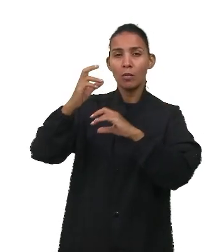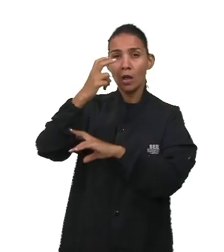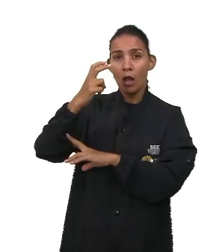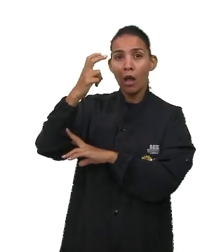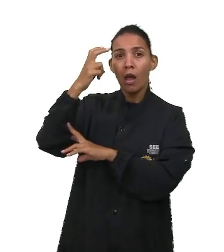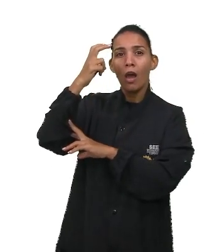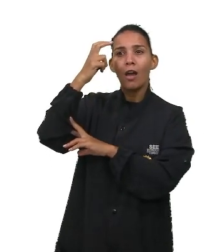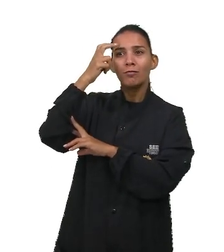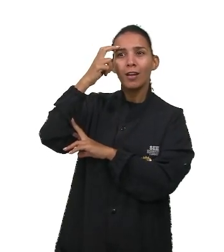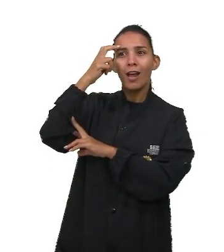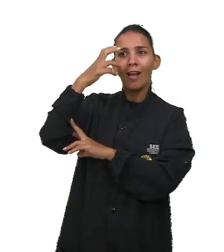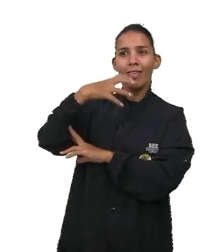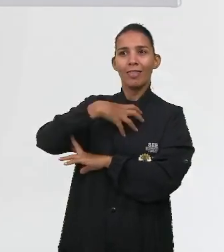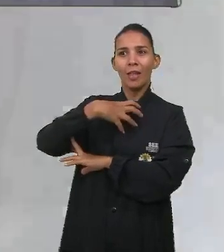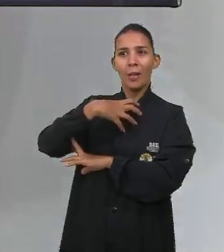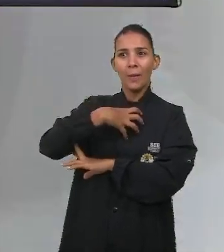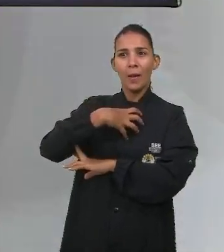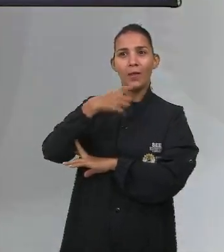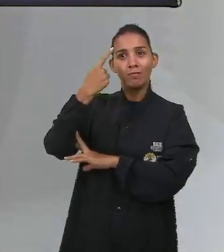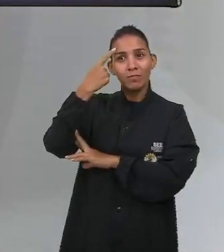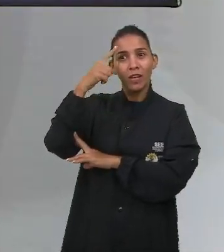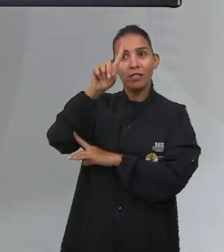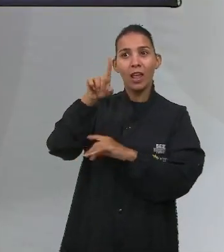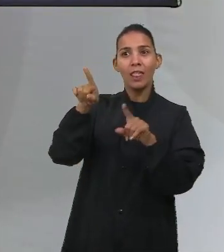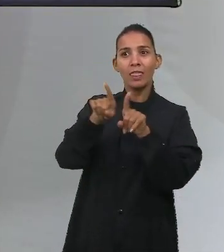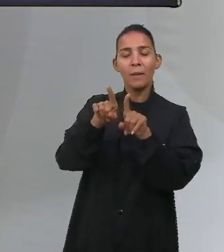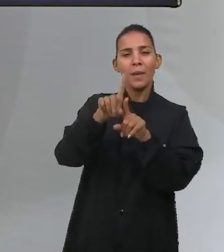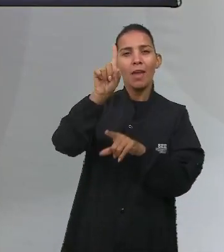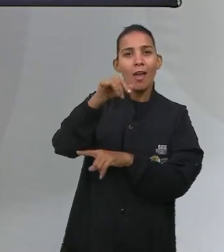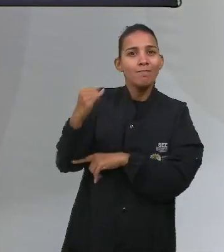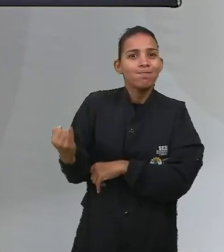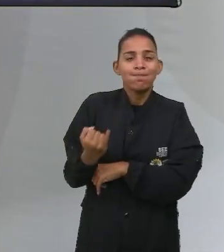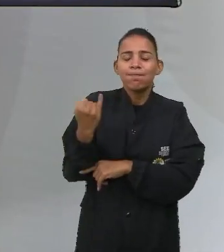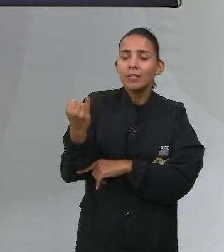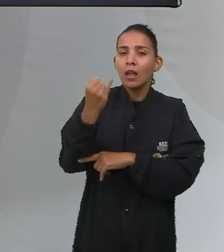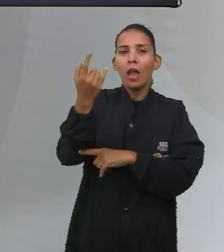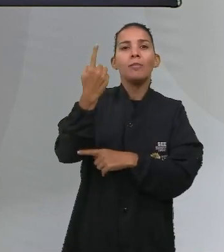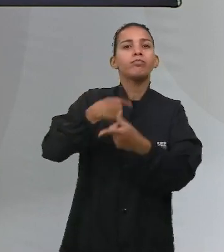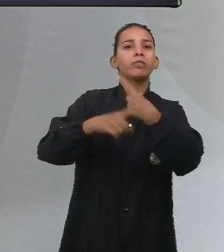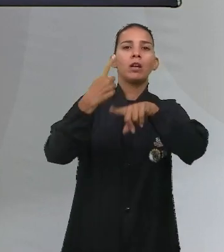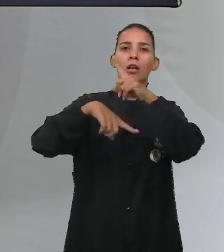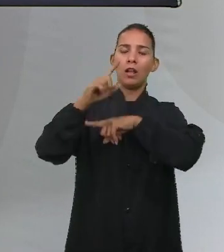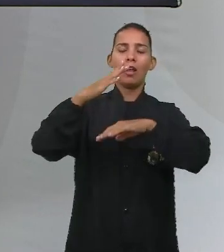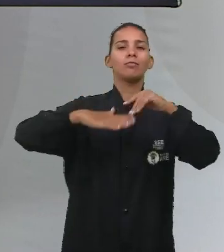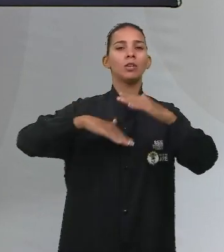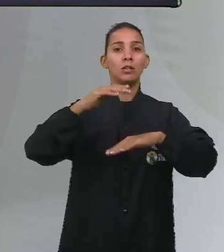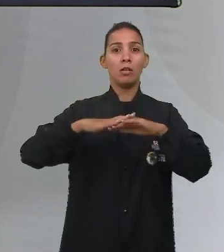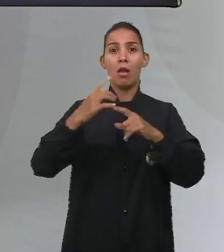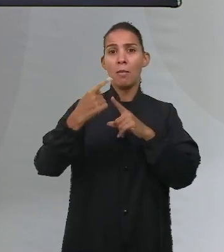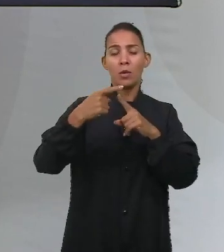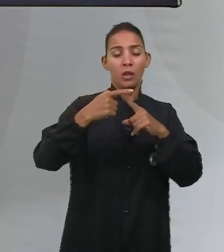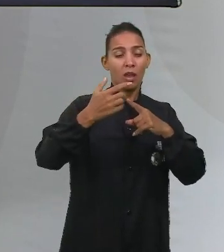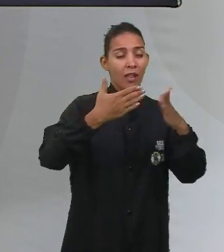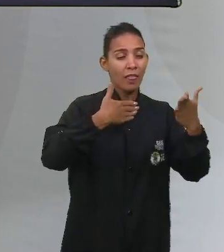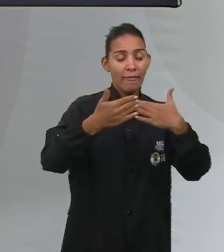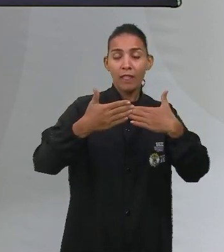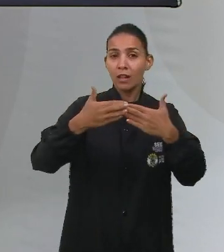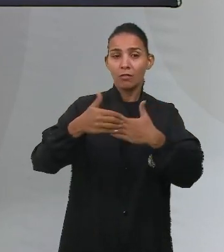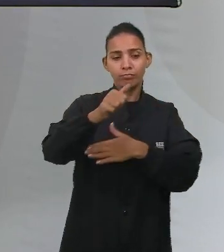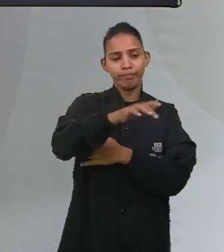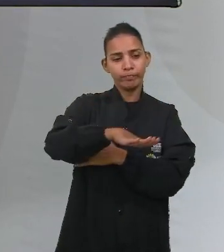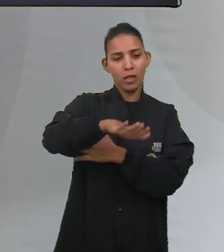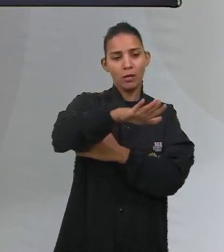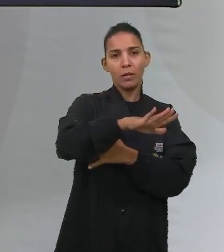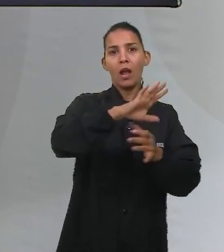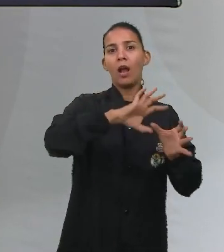sucesso profissional. Ou seja, precisamos compreender que, independente do ambiente, independente do contexto